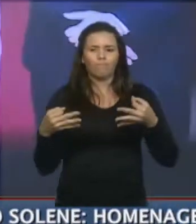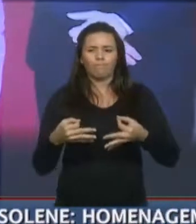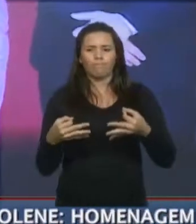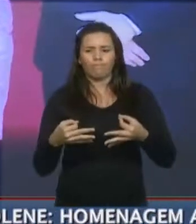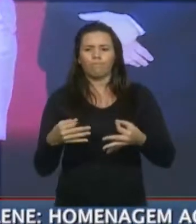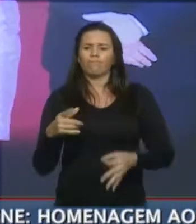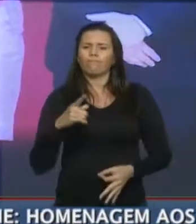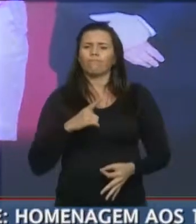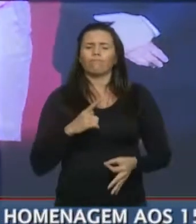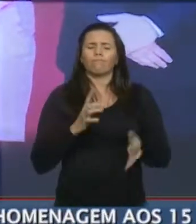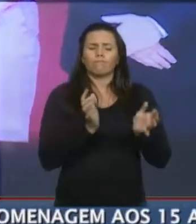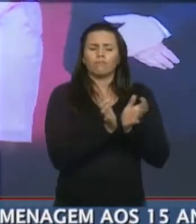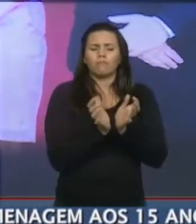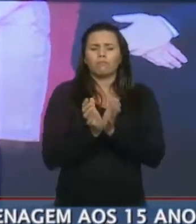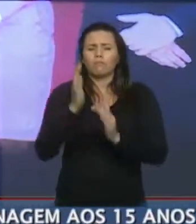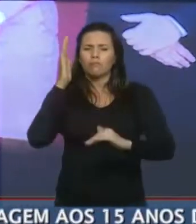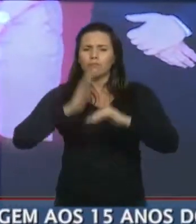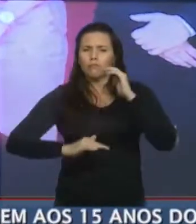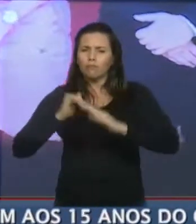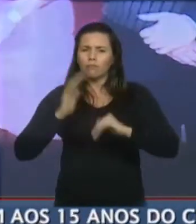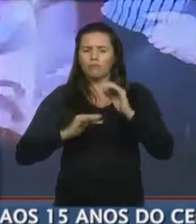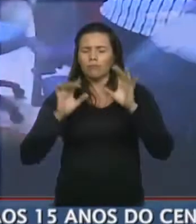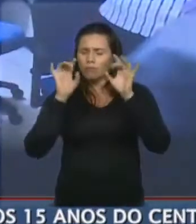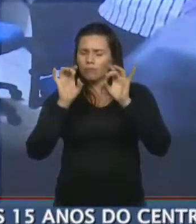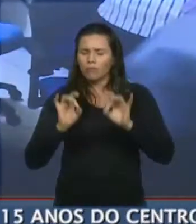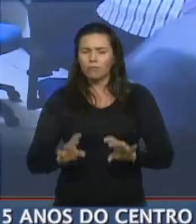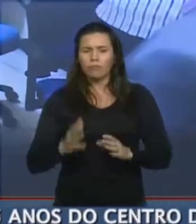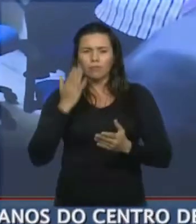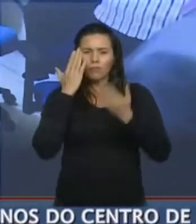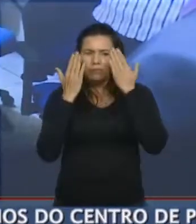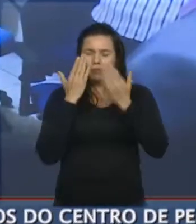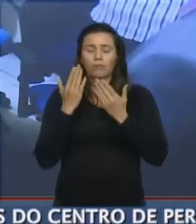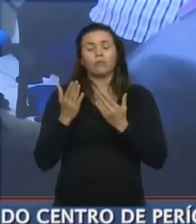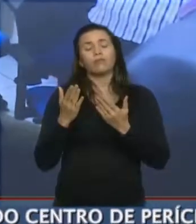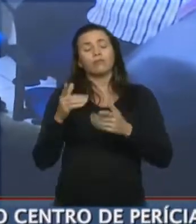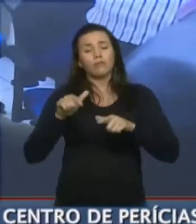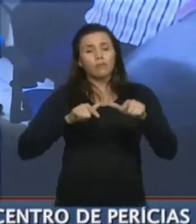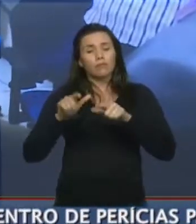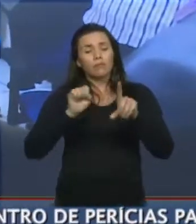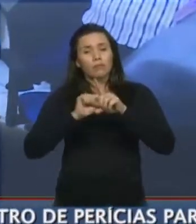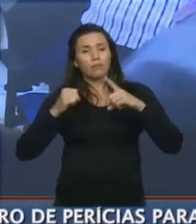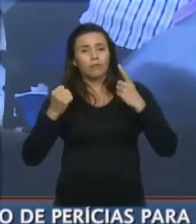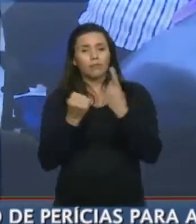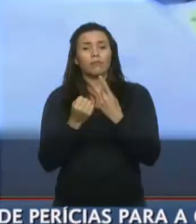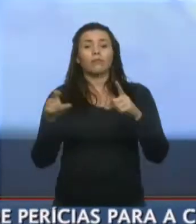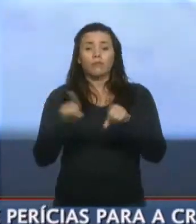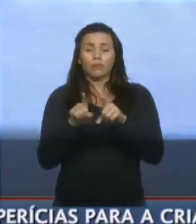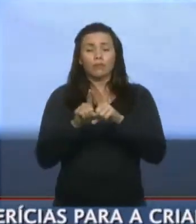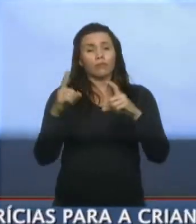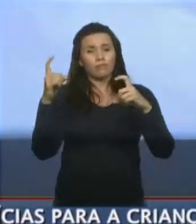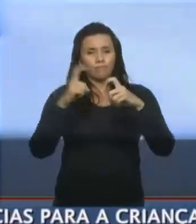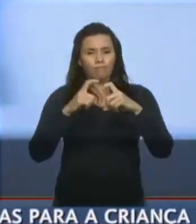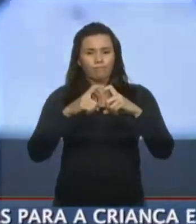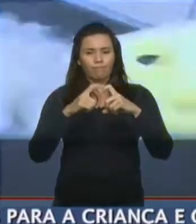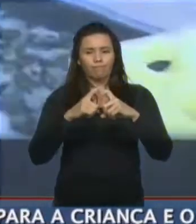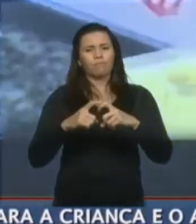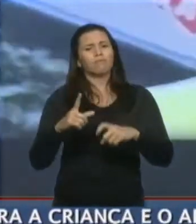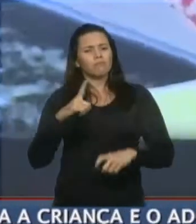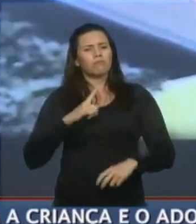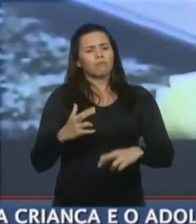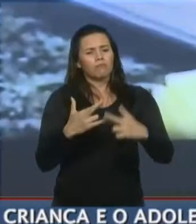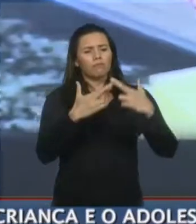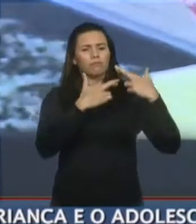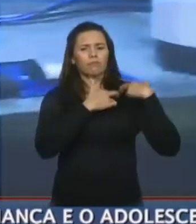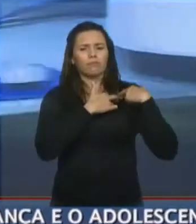por profissionais especializados da psicologia, serviço social e medicina legal, que são responsáveis pelos exames